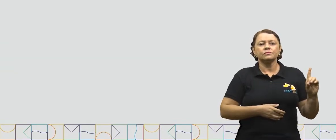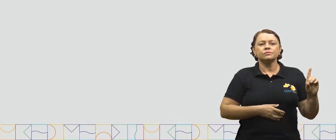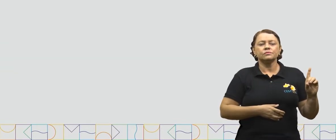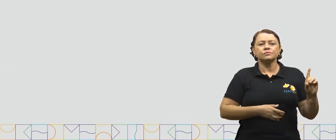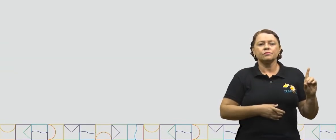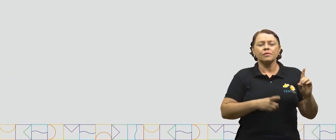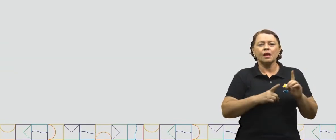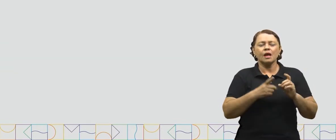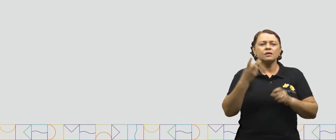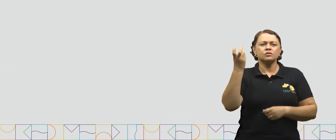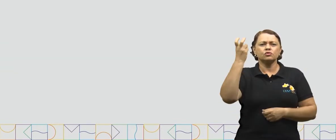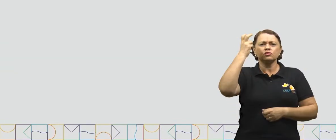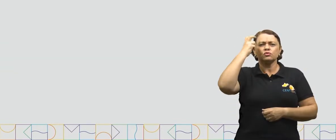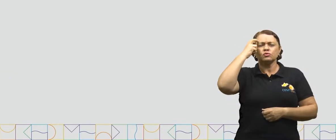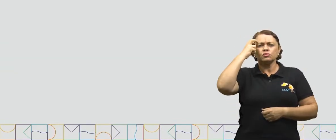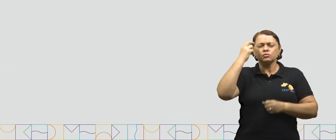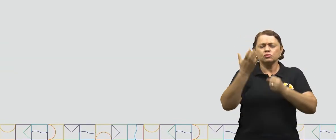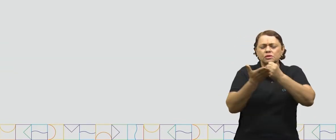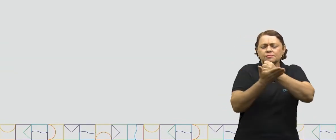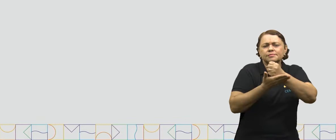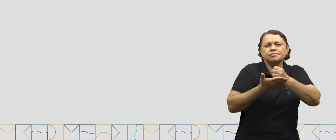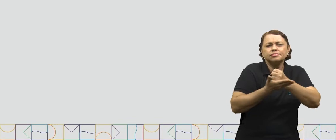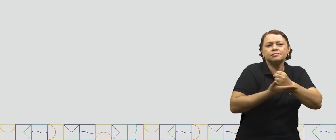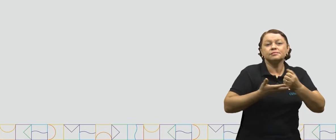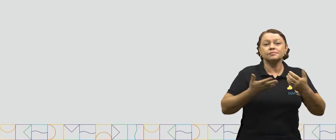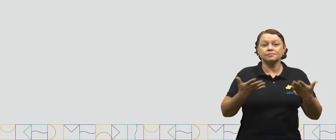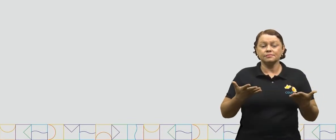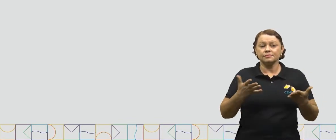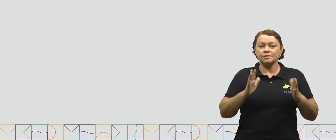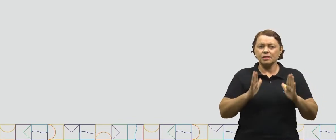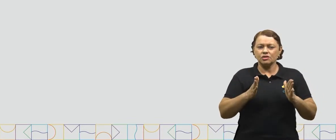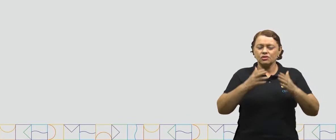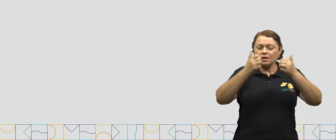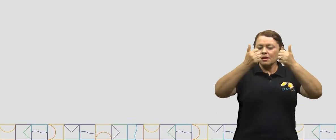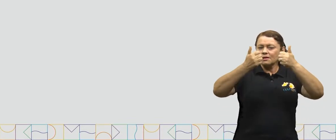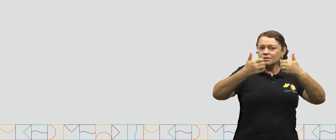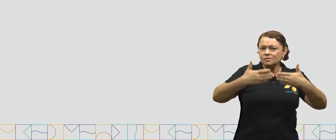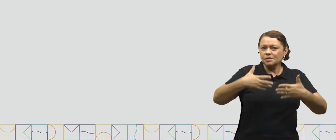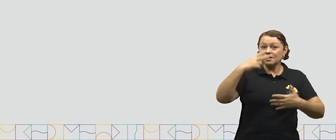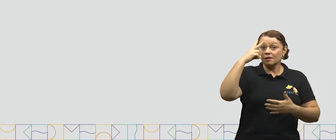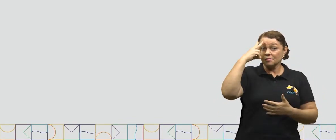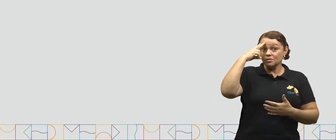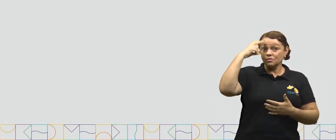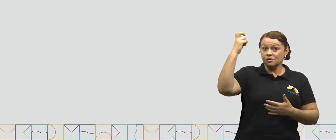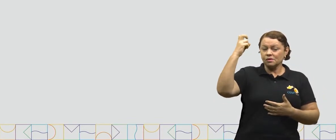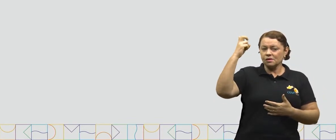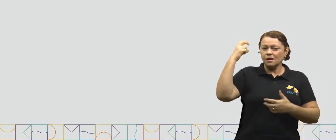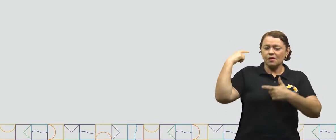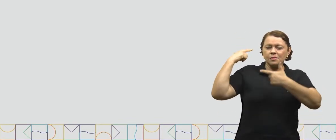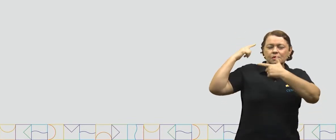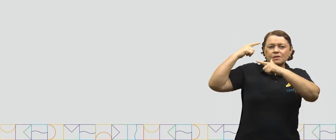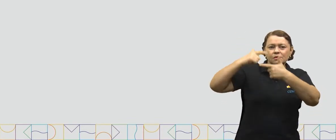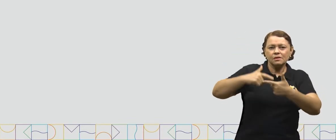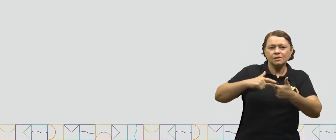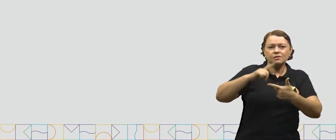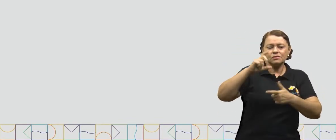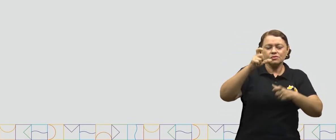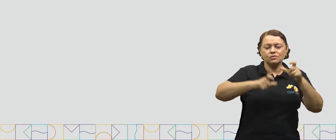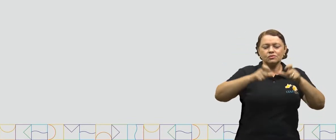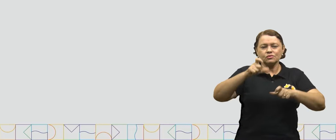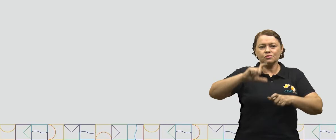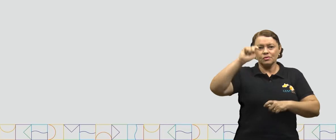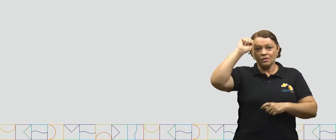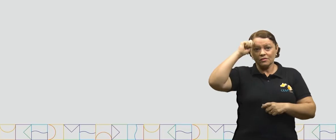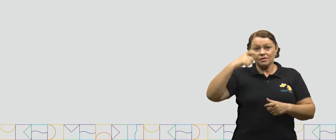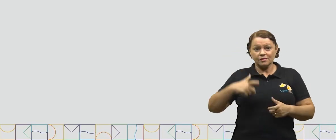as raízes culturais. E aí, falamos de sábios lá das tradições dos povos africanos.